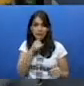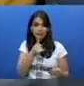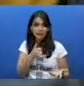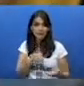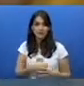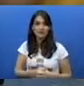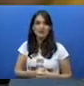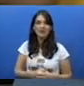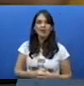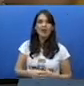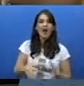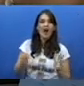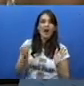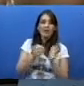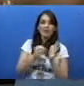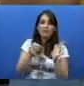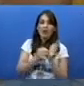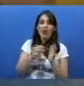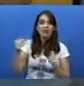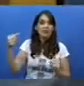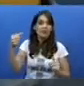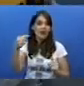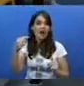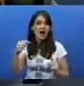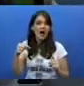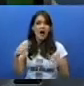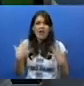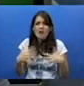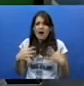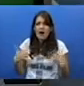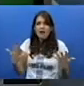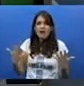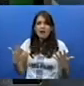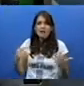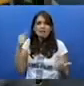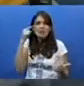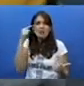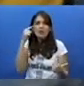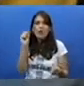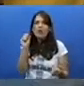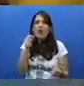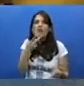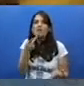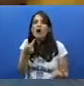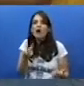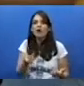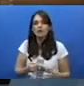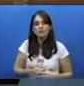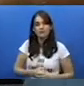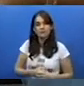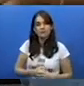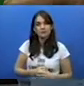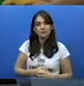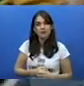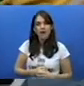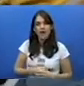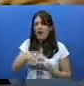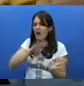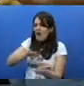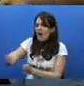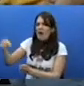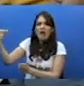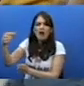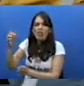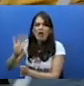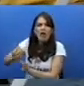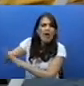de travessão atrapalha o autor identificar de quem é a fala. Se você não põe travessão, quem vai ler, às